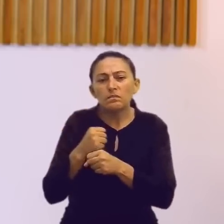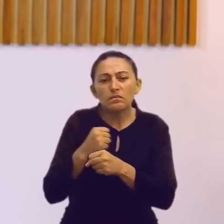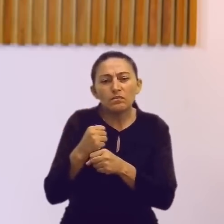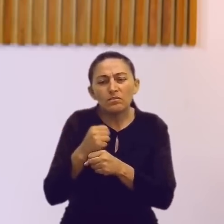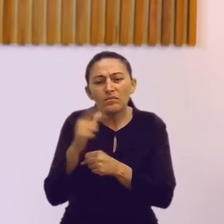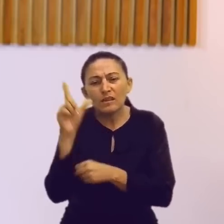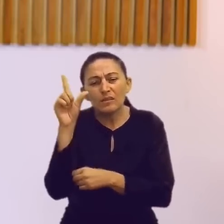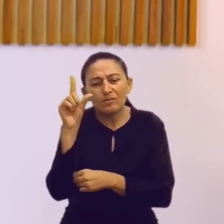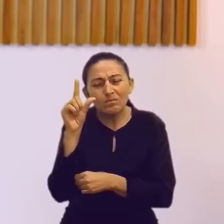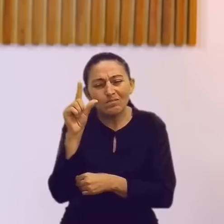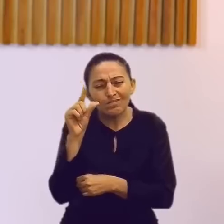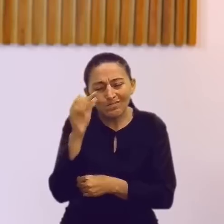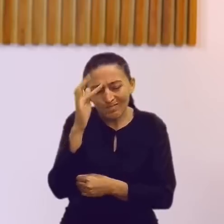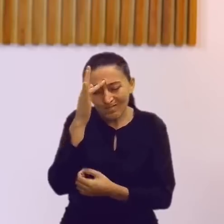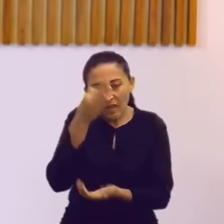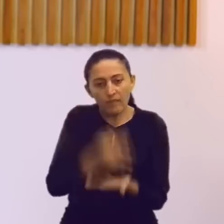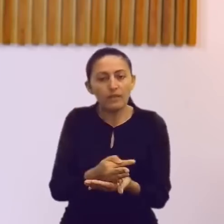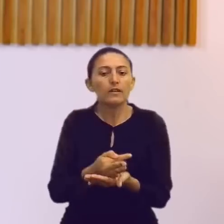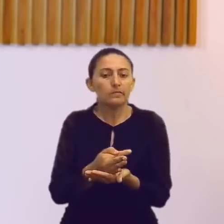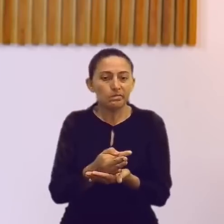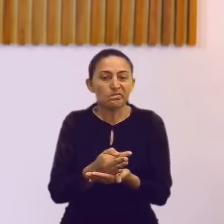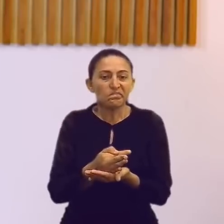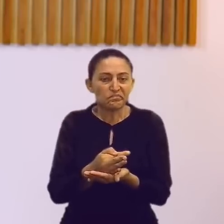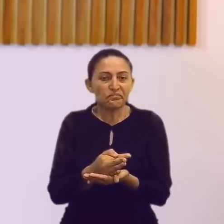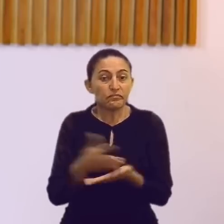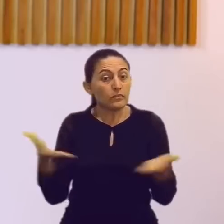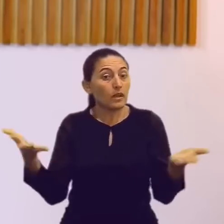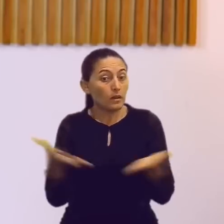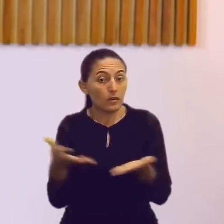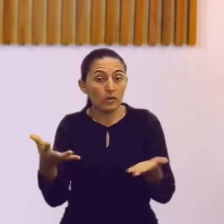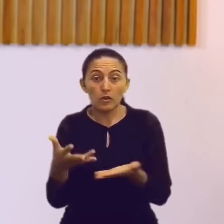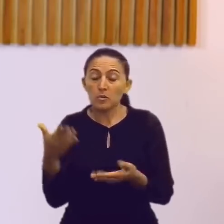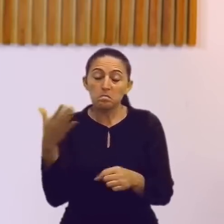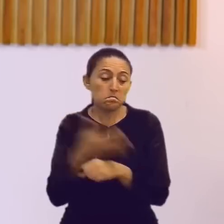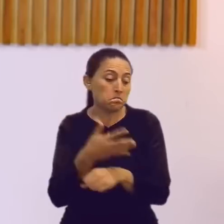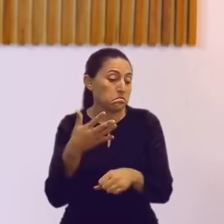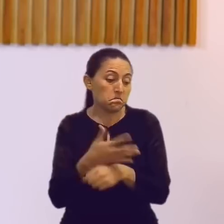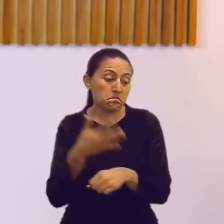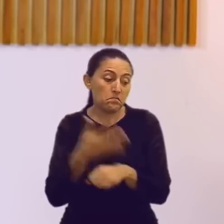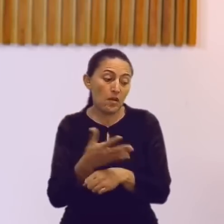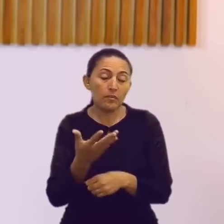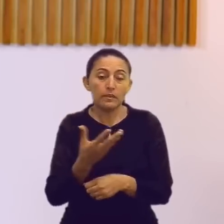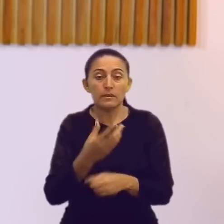diminuindo. De forma que agora ela nem sempre estava presente aos cultos.